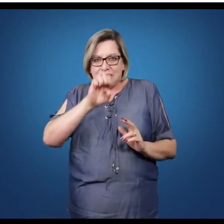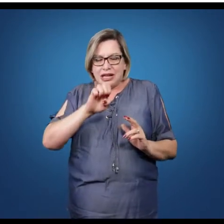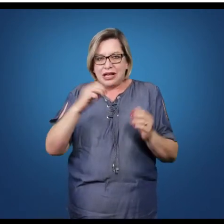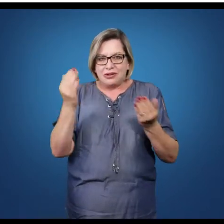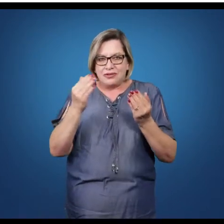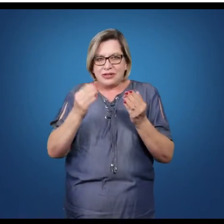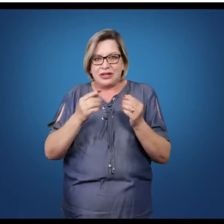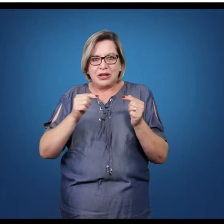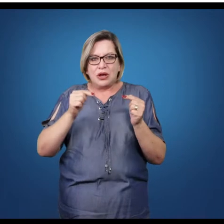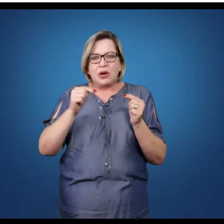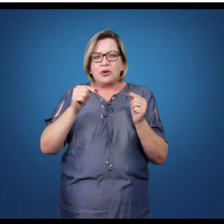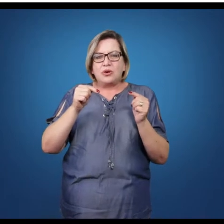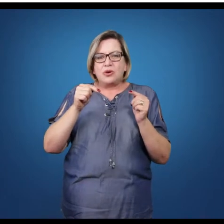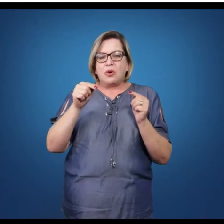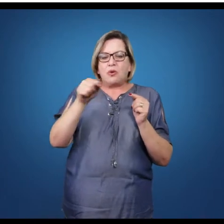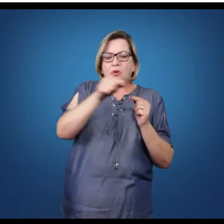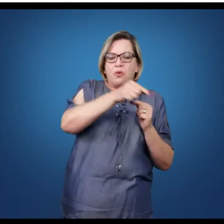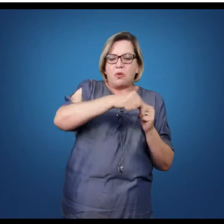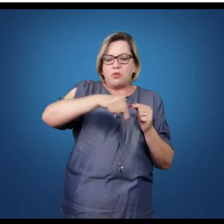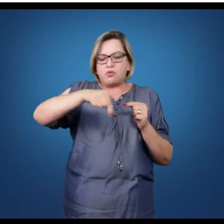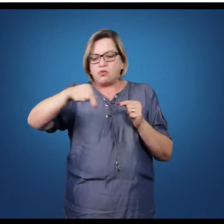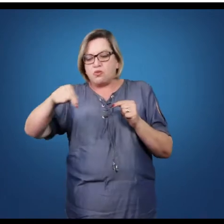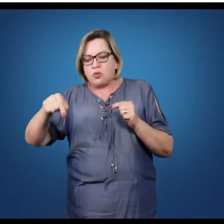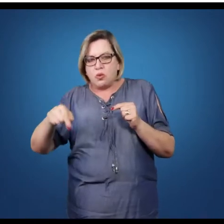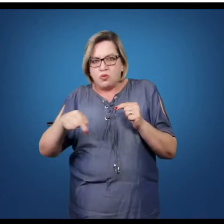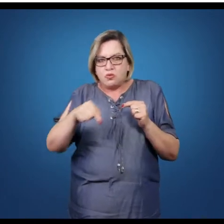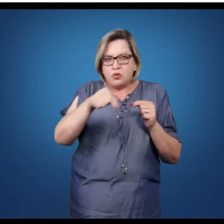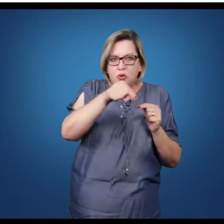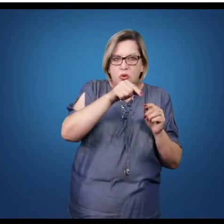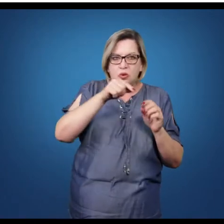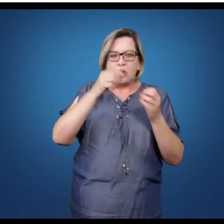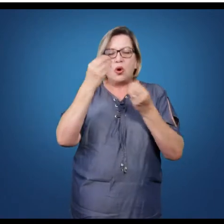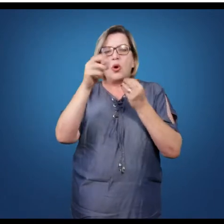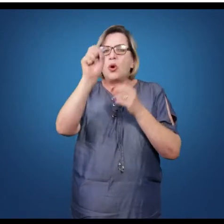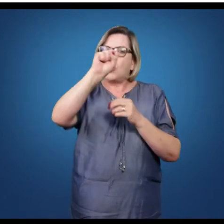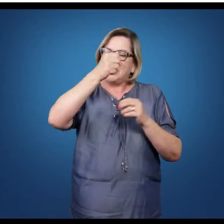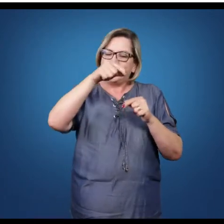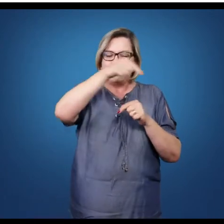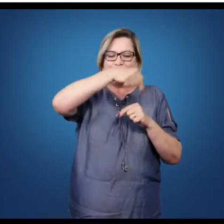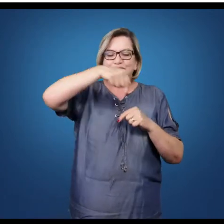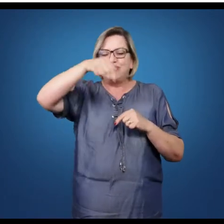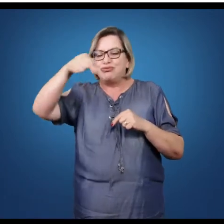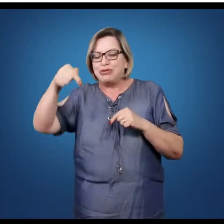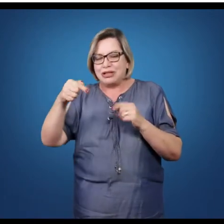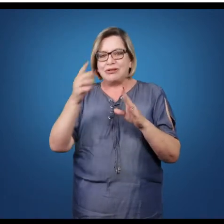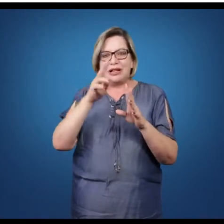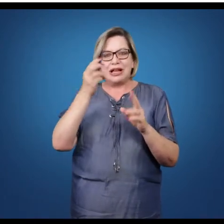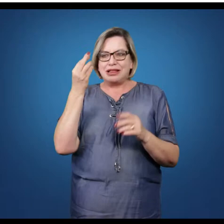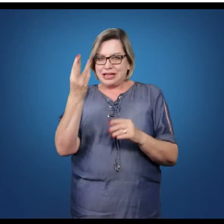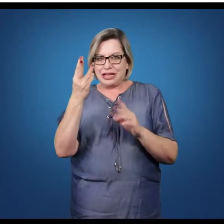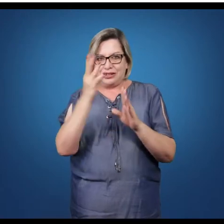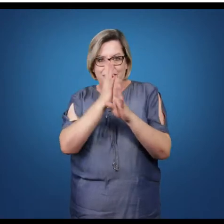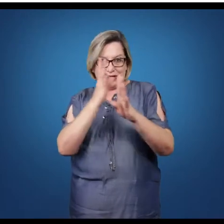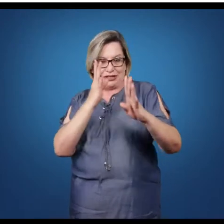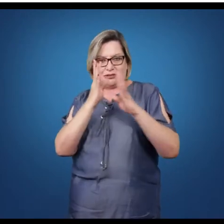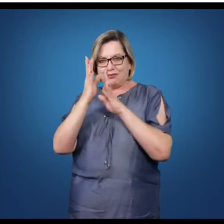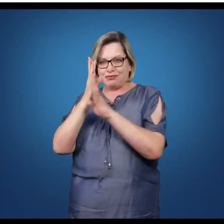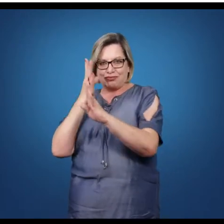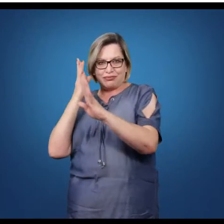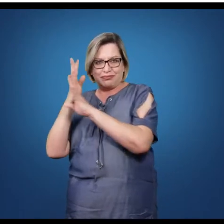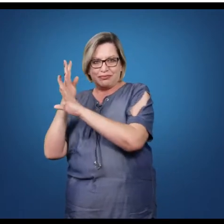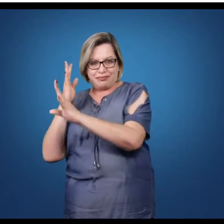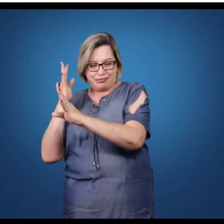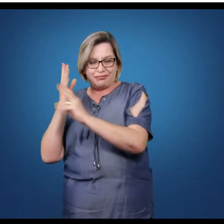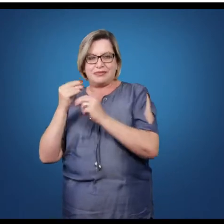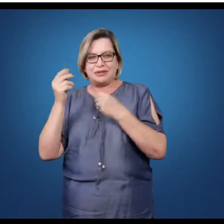8. E aí eu preciso que vocês montem 3 filas atrás dos cones. Lembrando sempre que tem que pedir para que o